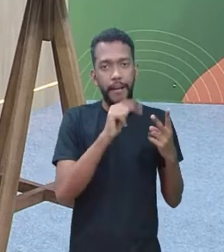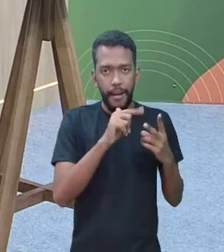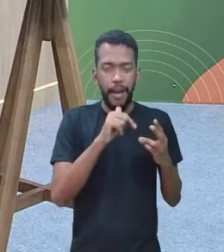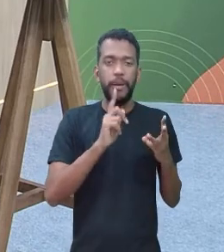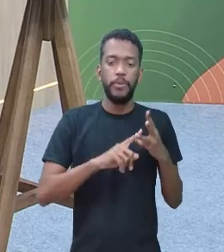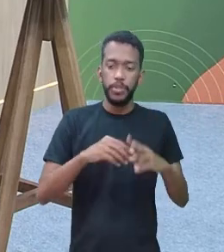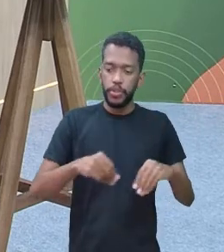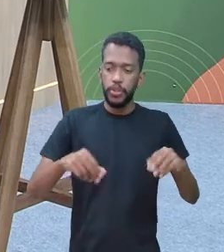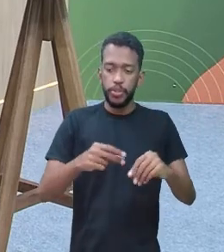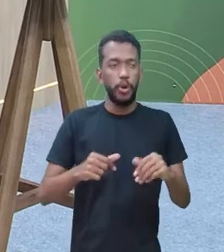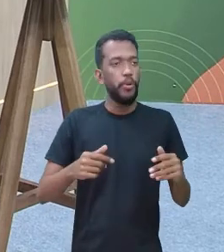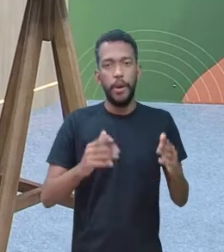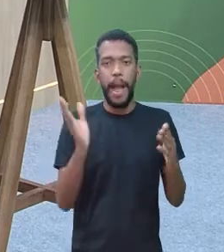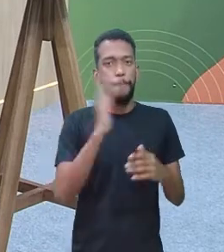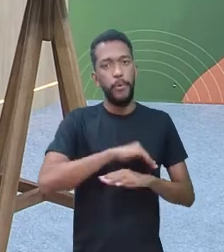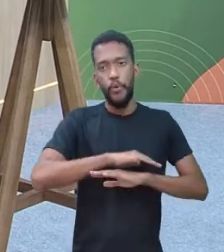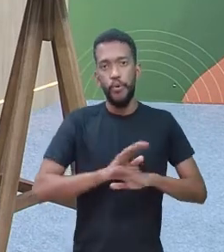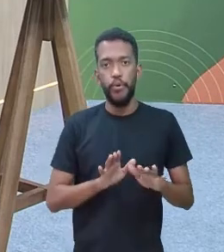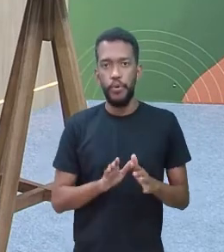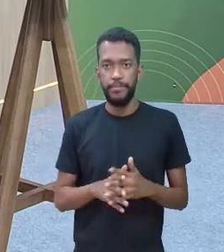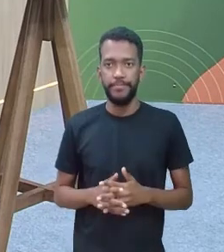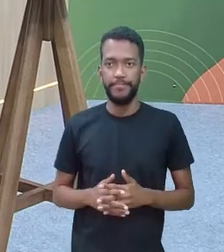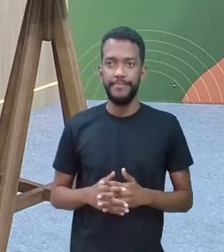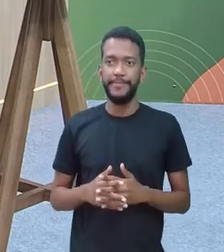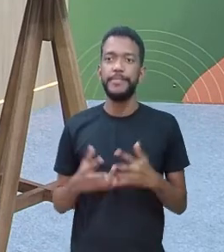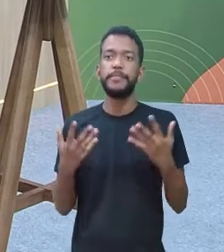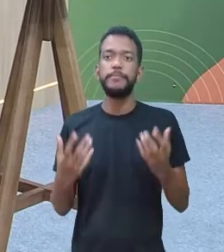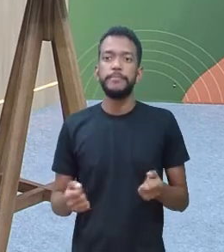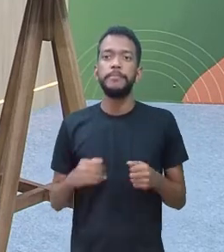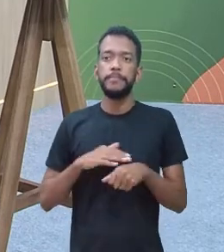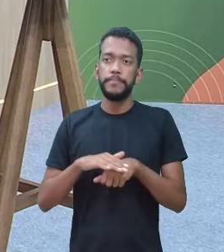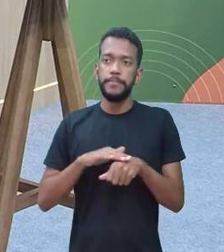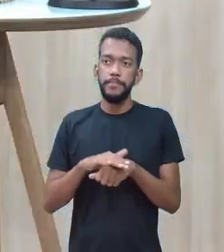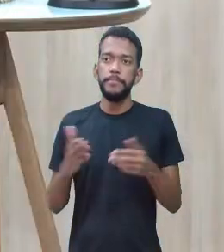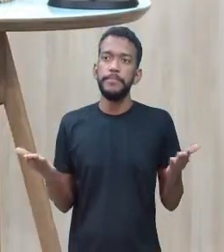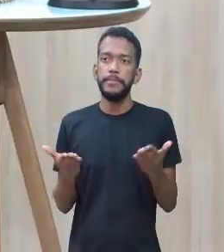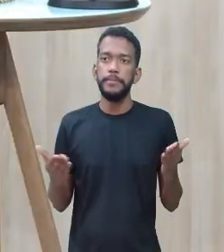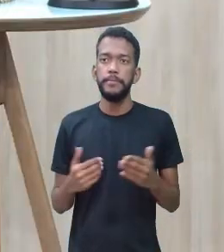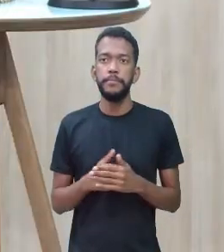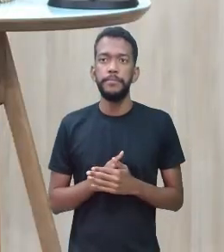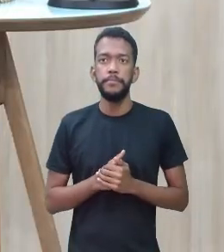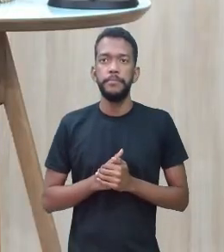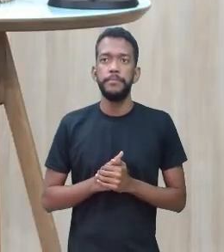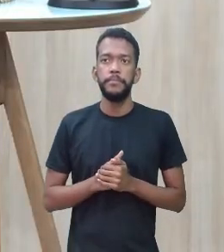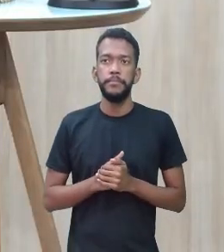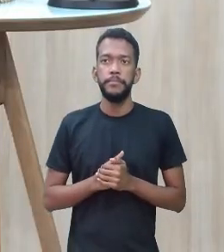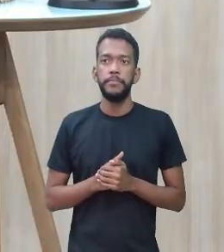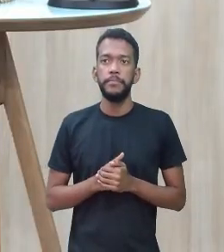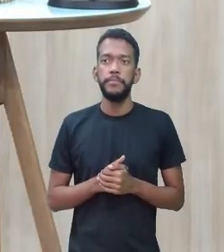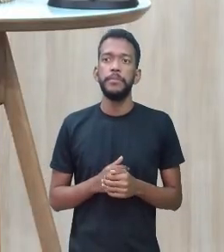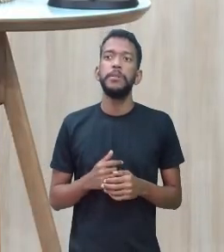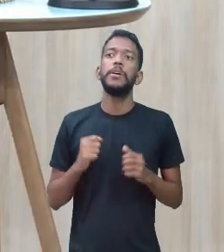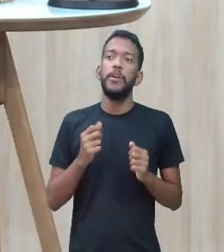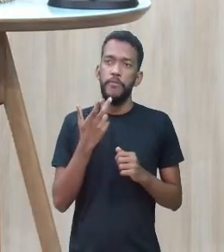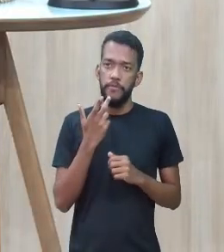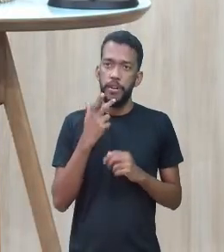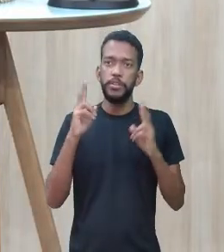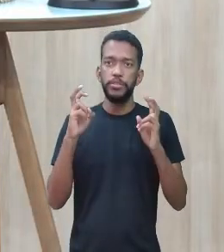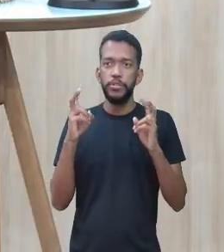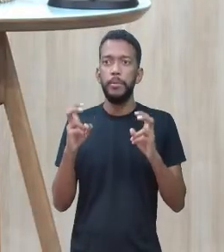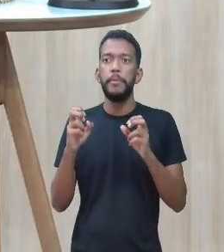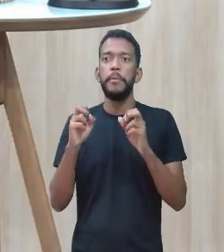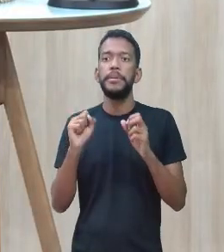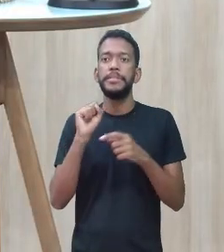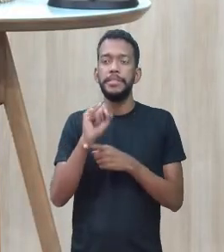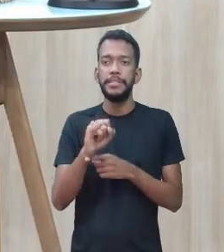o solo, ok? Mas vamos conversar um pouquinho. E eu estou falando para vocês que uma determinada espécie,